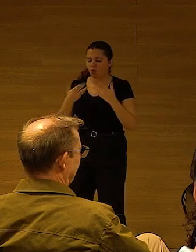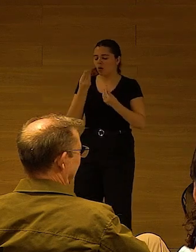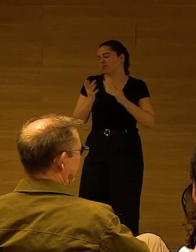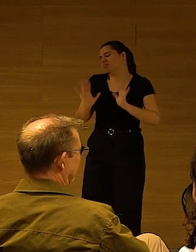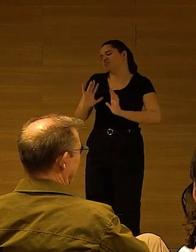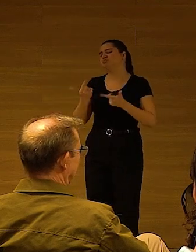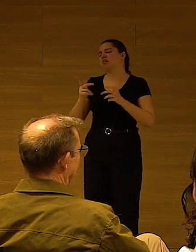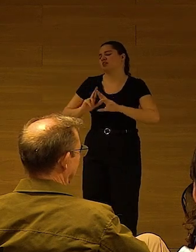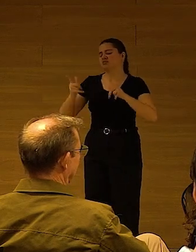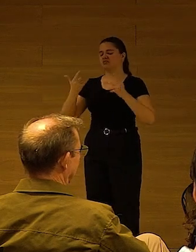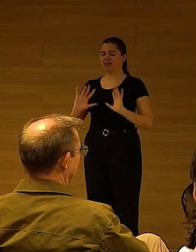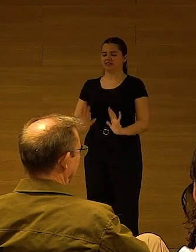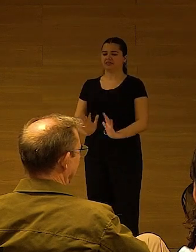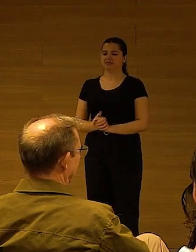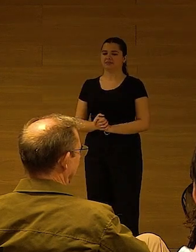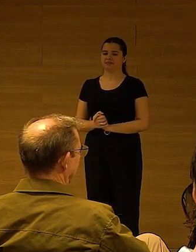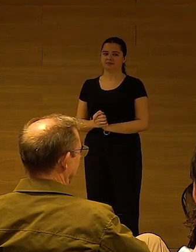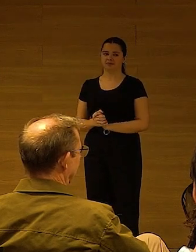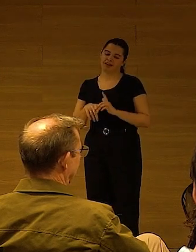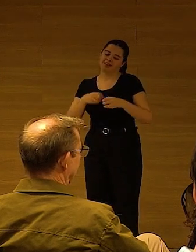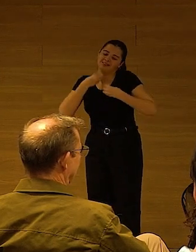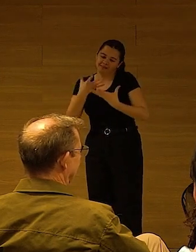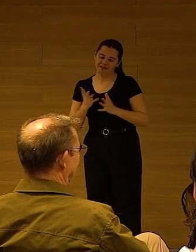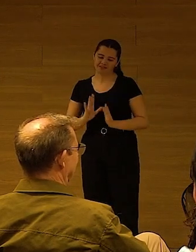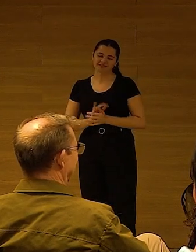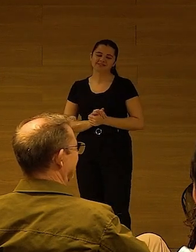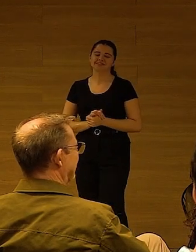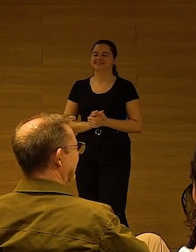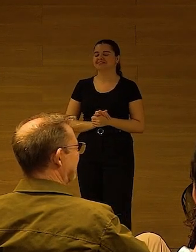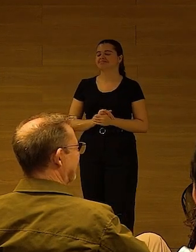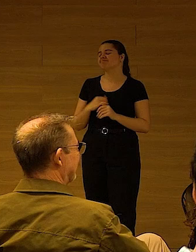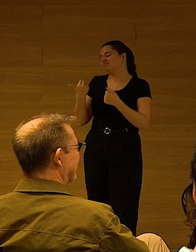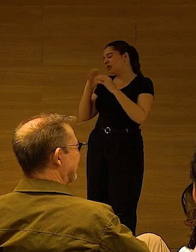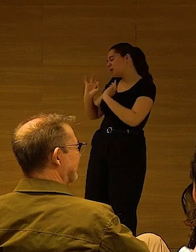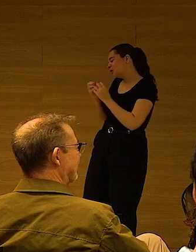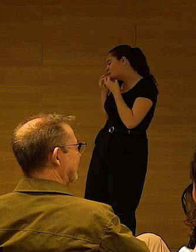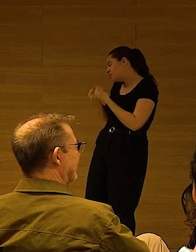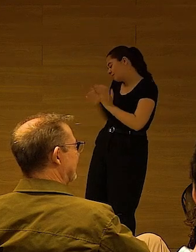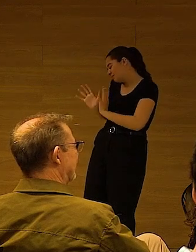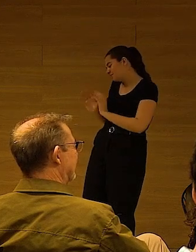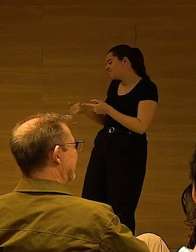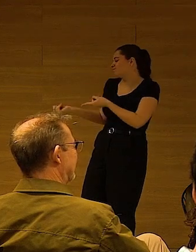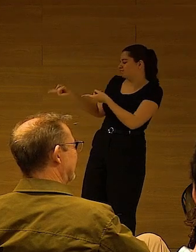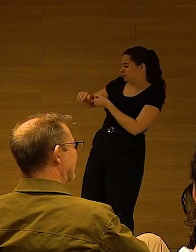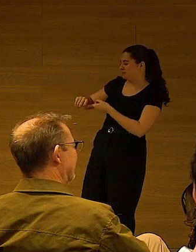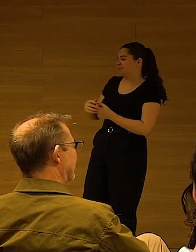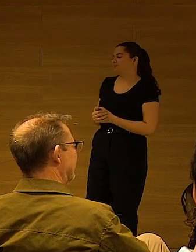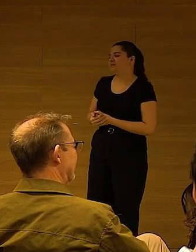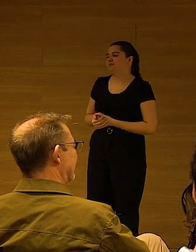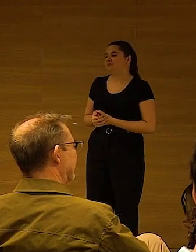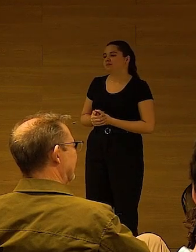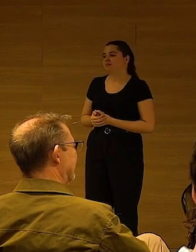certo. É um desabafo. Fique à vontade, João. Vamos lá.